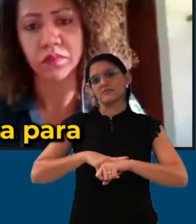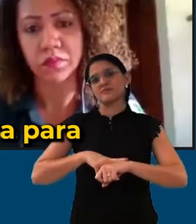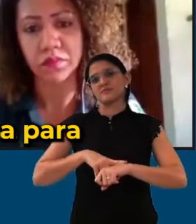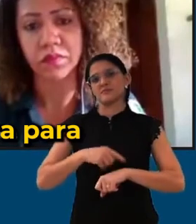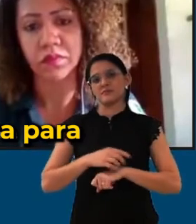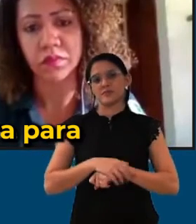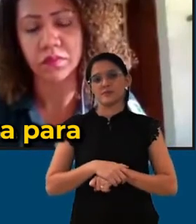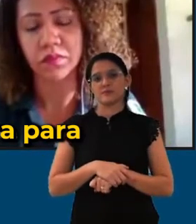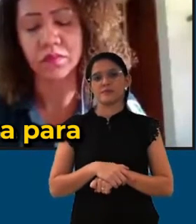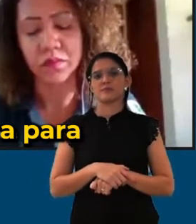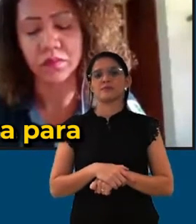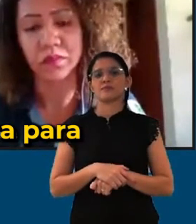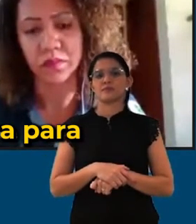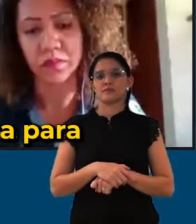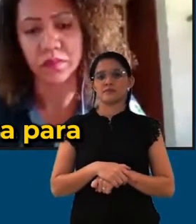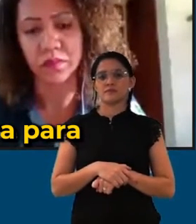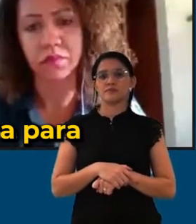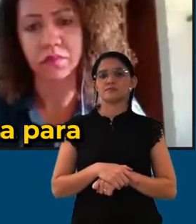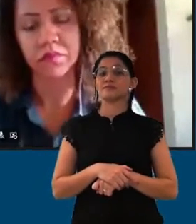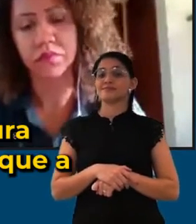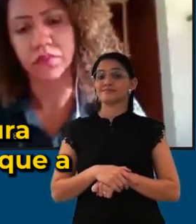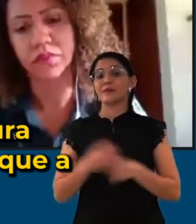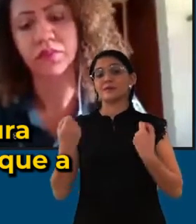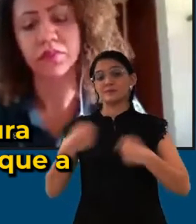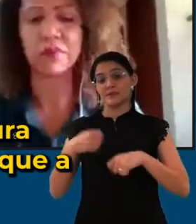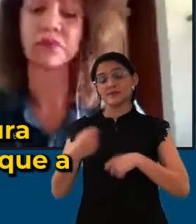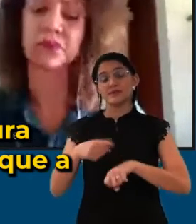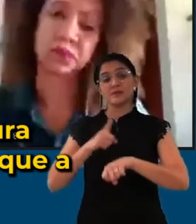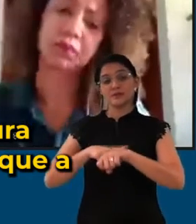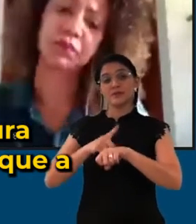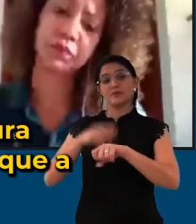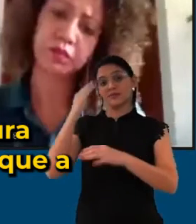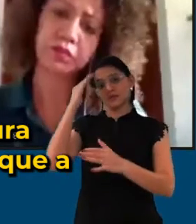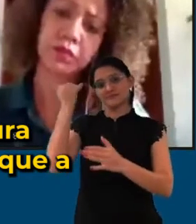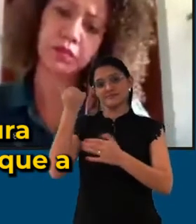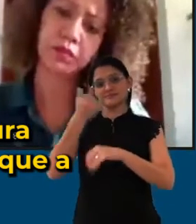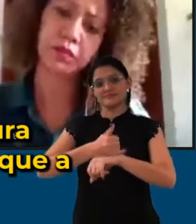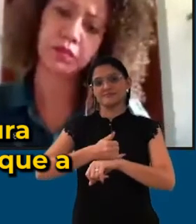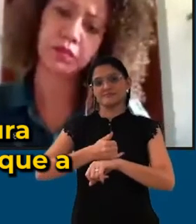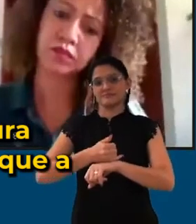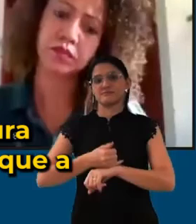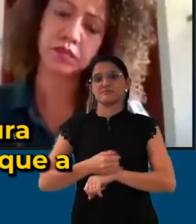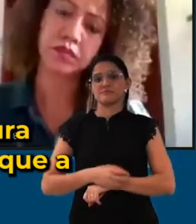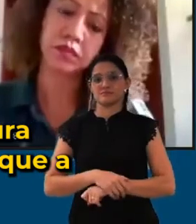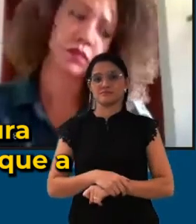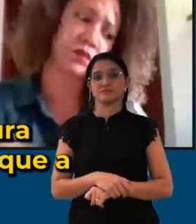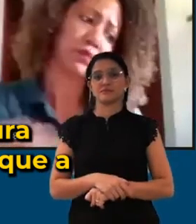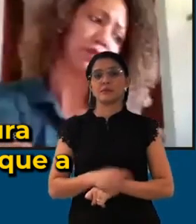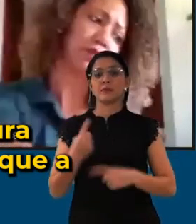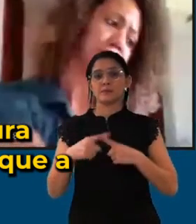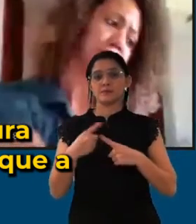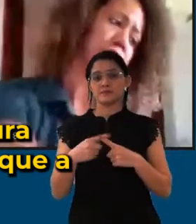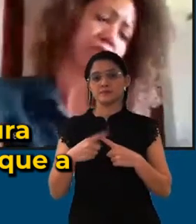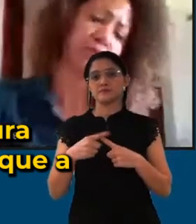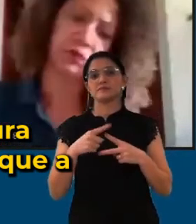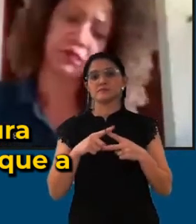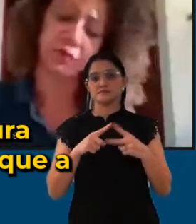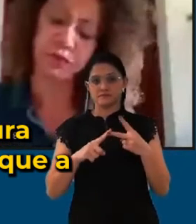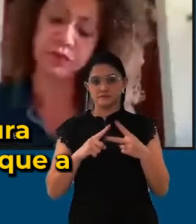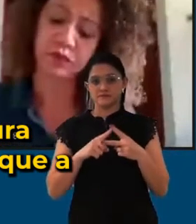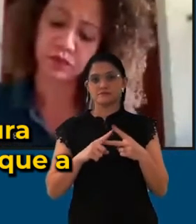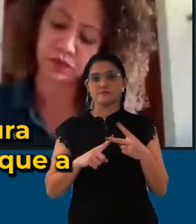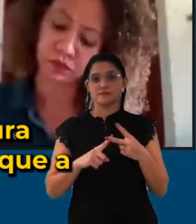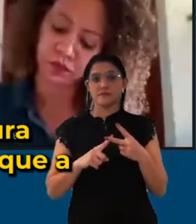para cumprir eventualmente as obras, entendeu? Aí a gente vai estar numa outra conjuntura, né, que a gente vai ter